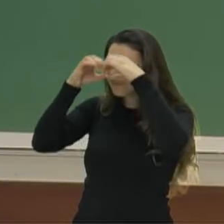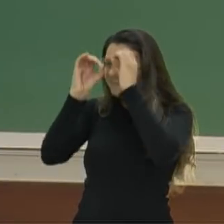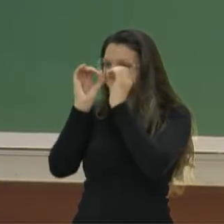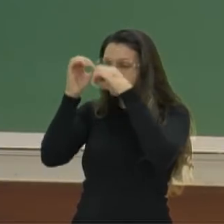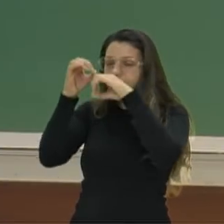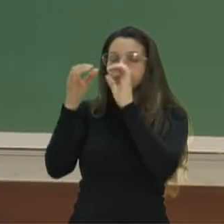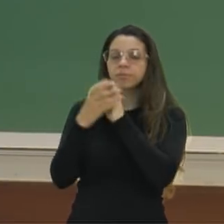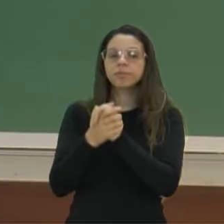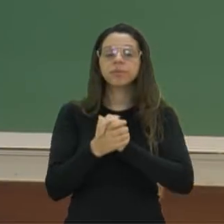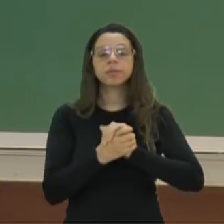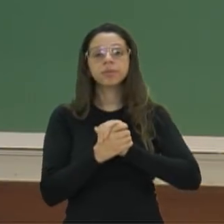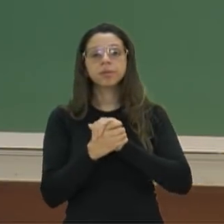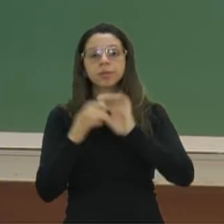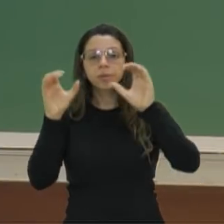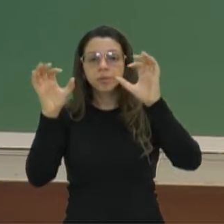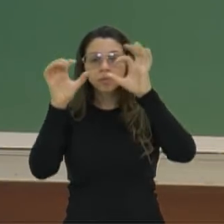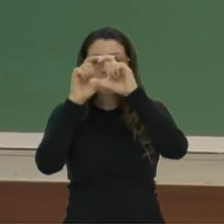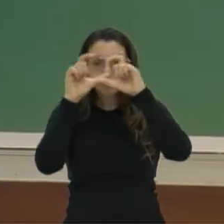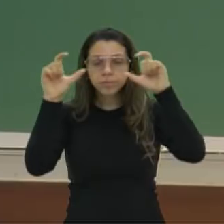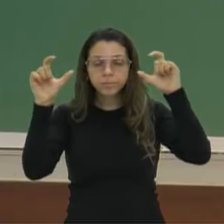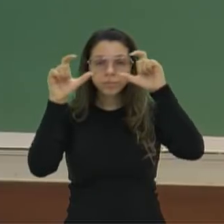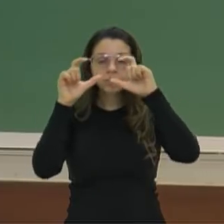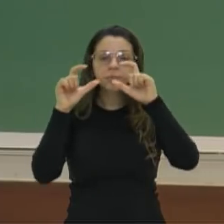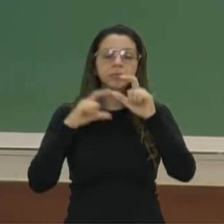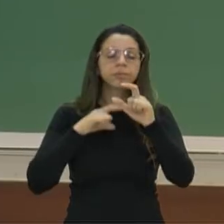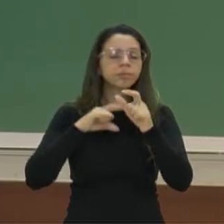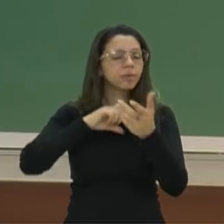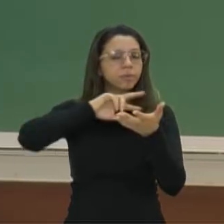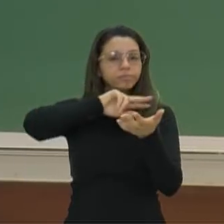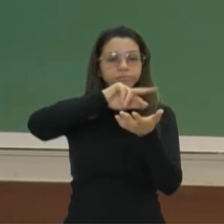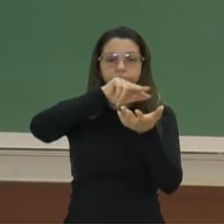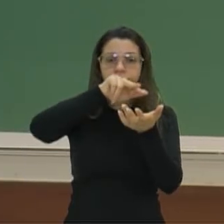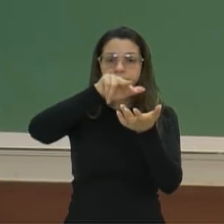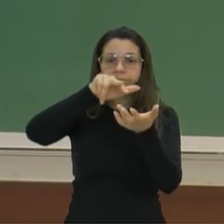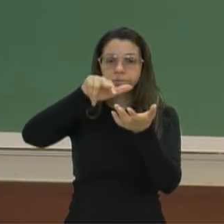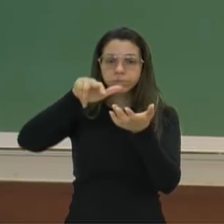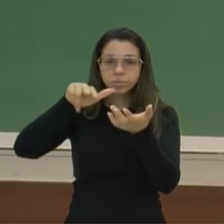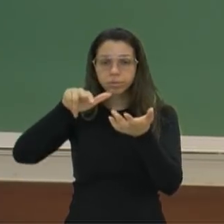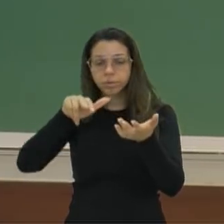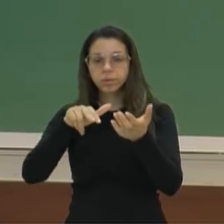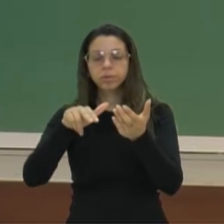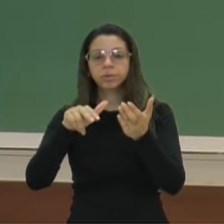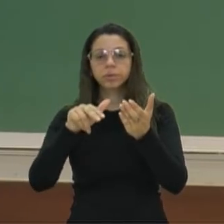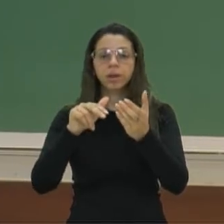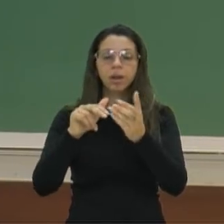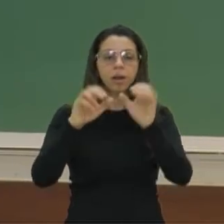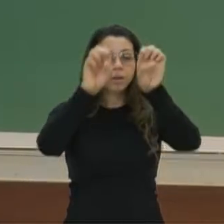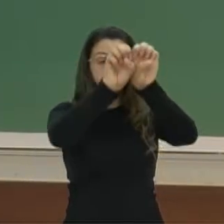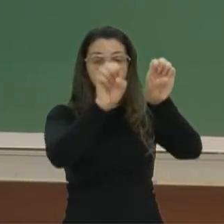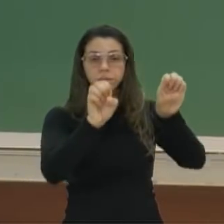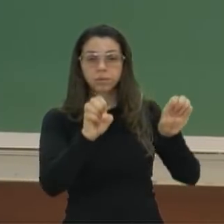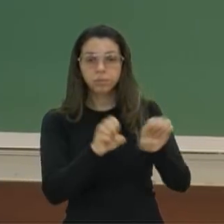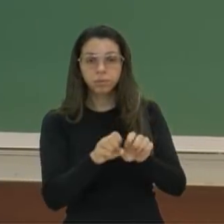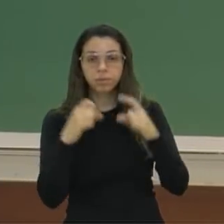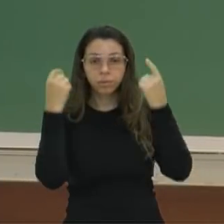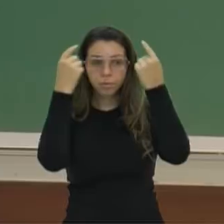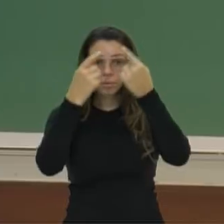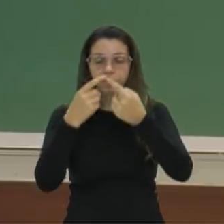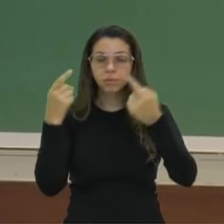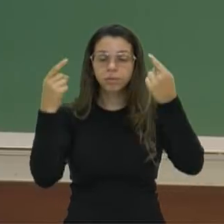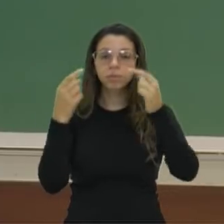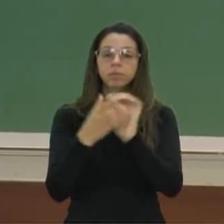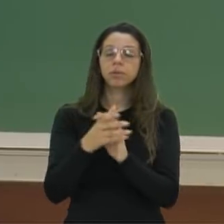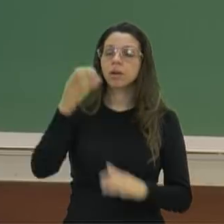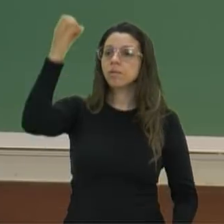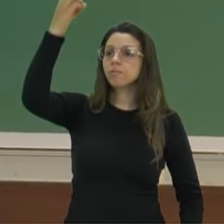ver a pupila, vai ver a íris, vai ver a esclera, que é a parte branca dos olhos. Com uma luzinha, ela vai ver